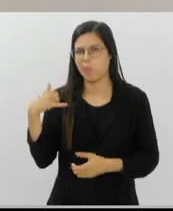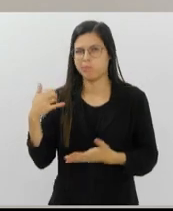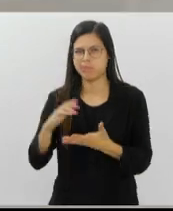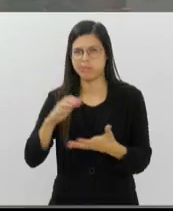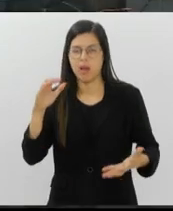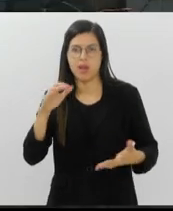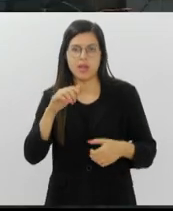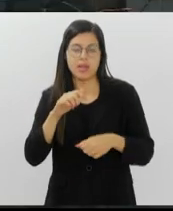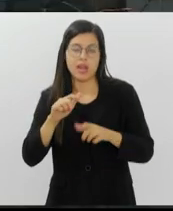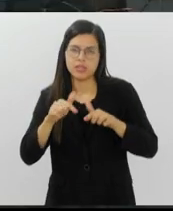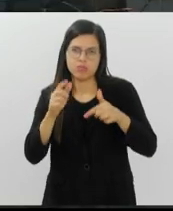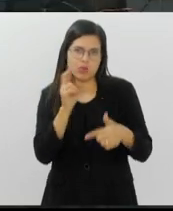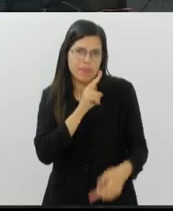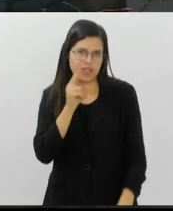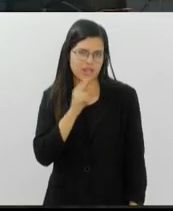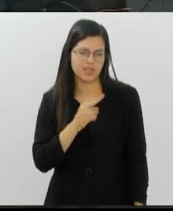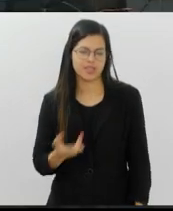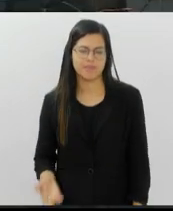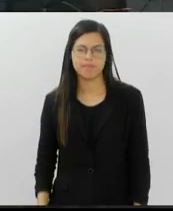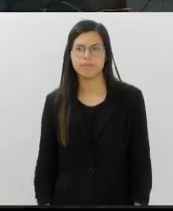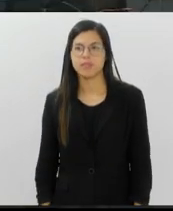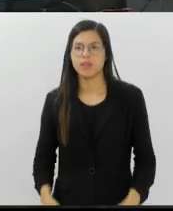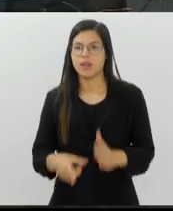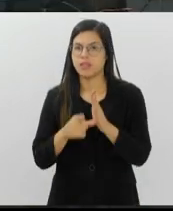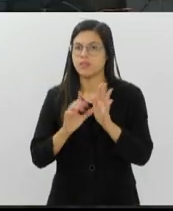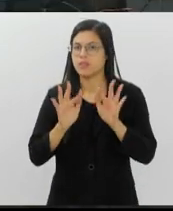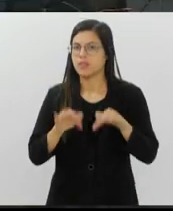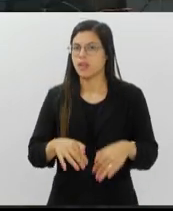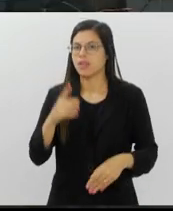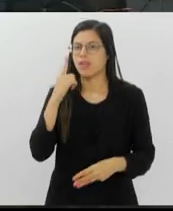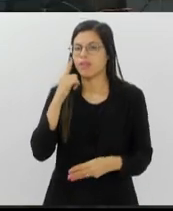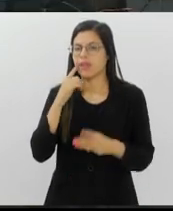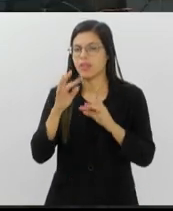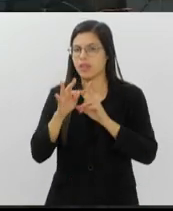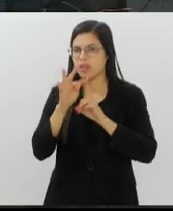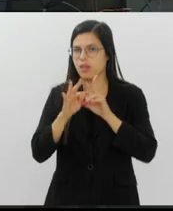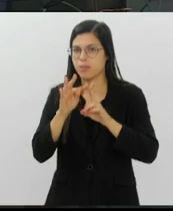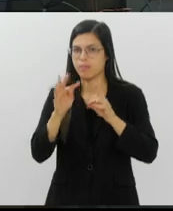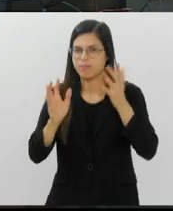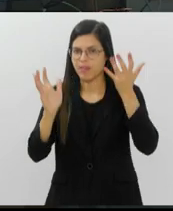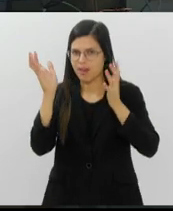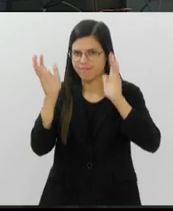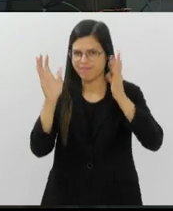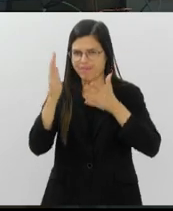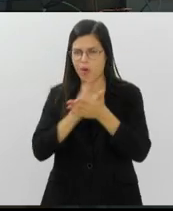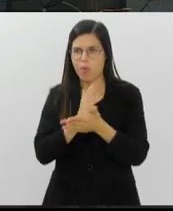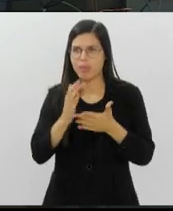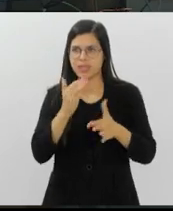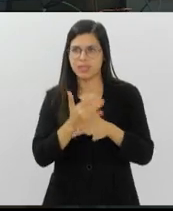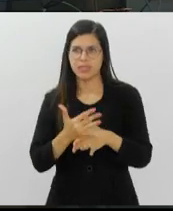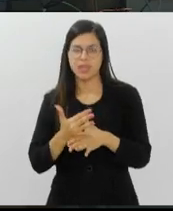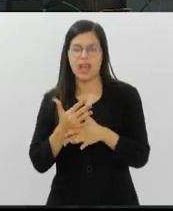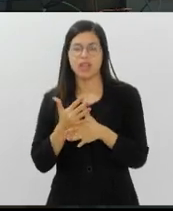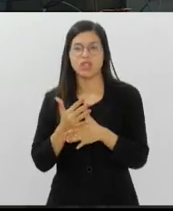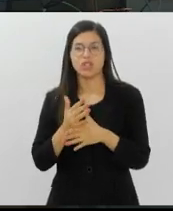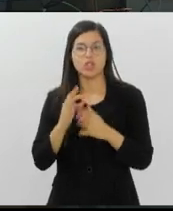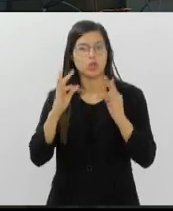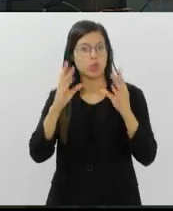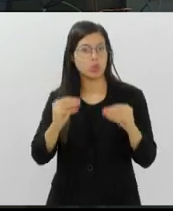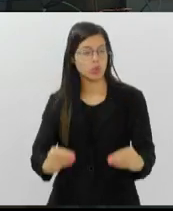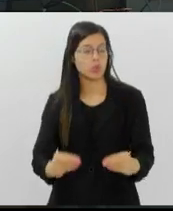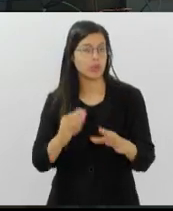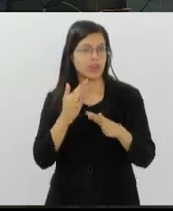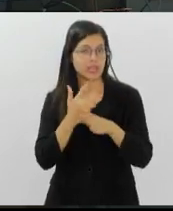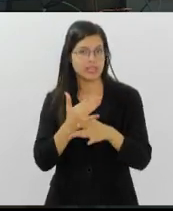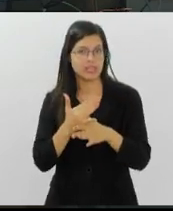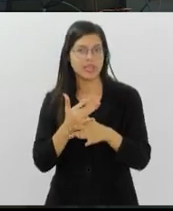emergência. E antes de encerrar, vamos dar uma olhada no tempo em algumas cidades do estado. Você vê aqui na tela todas as cidades, o